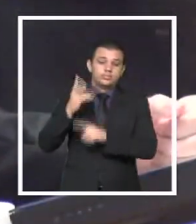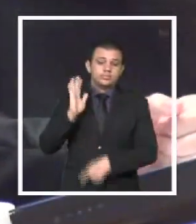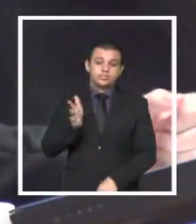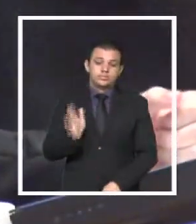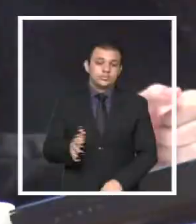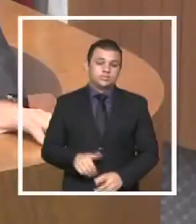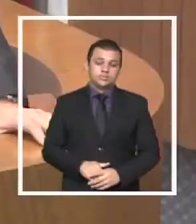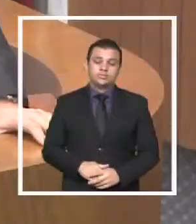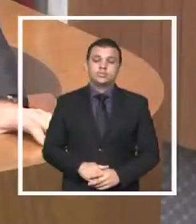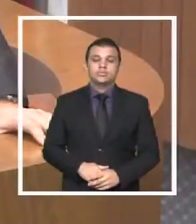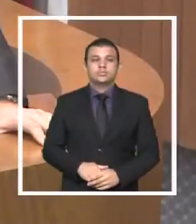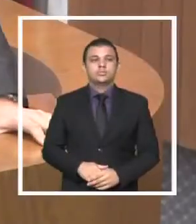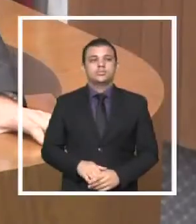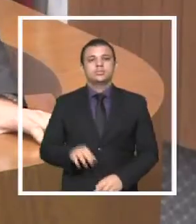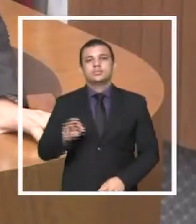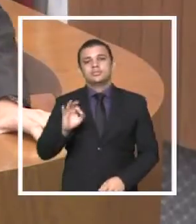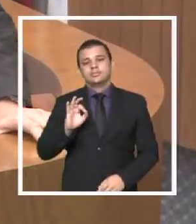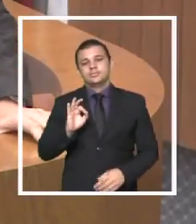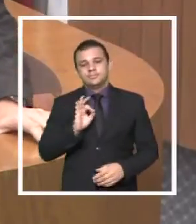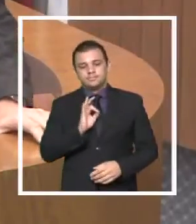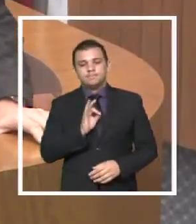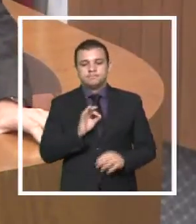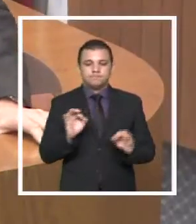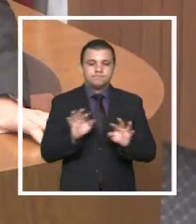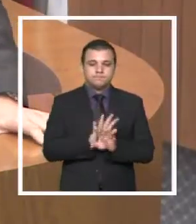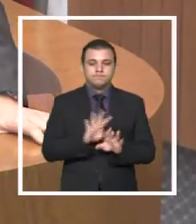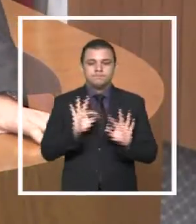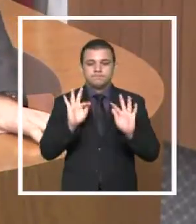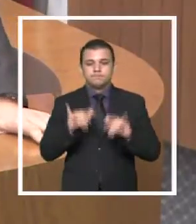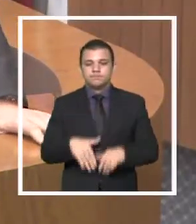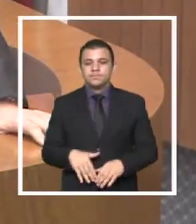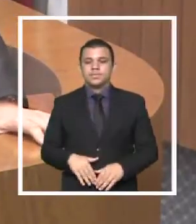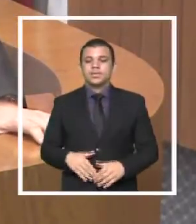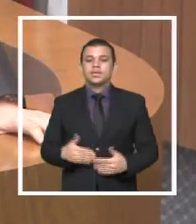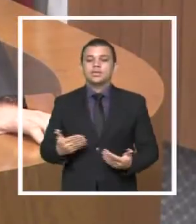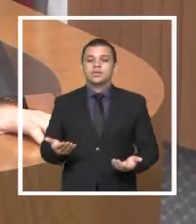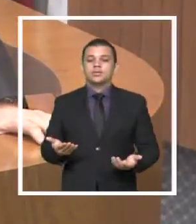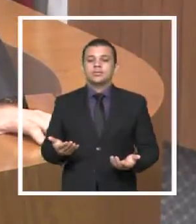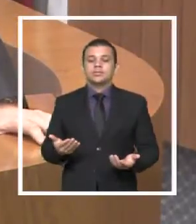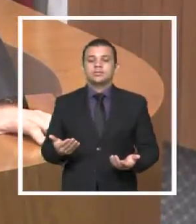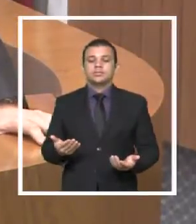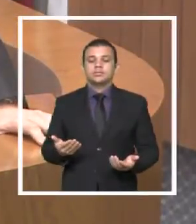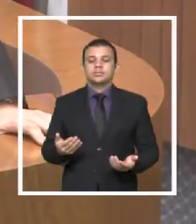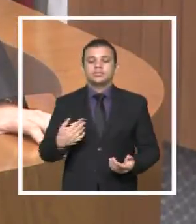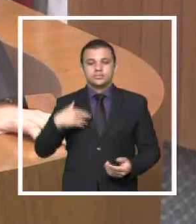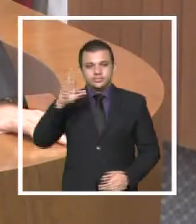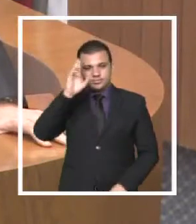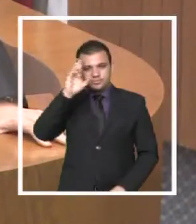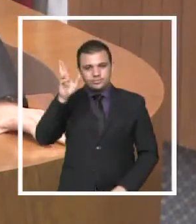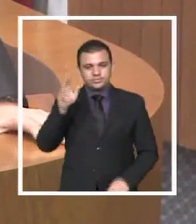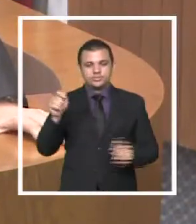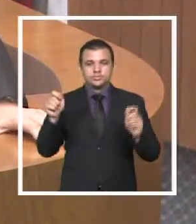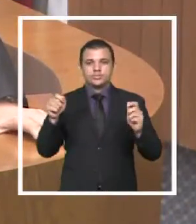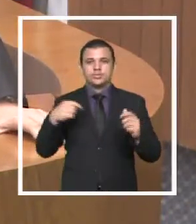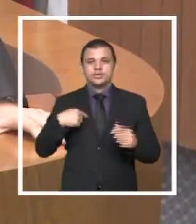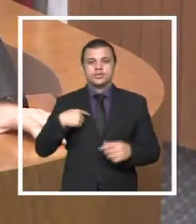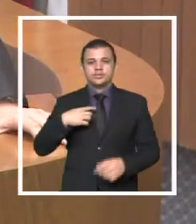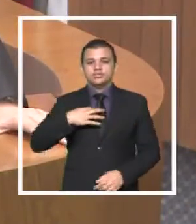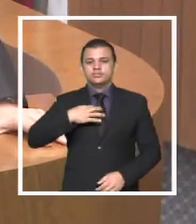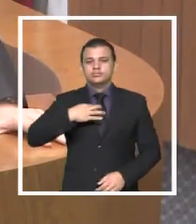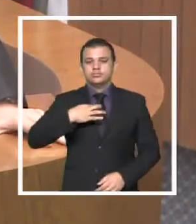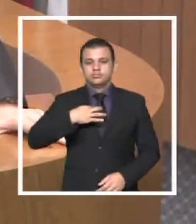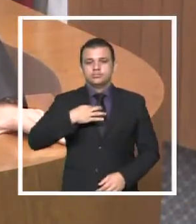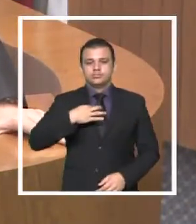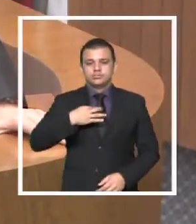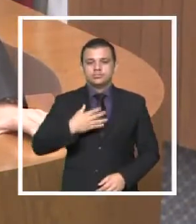Para concluir, eu agradeço, então, a Vossa Excelência e me coloco à disposição de Vossa Excelência, deputado Rafael